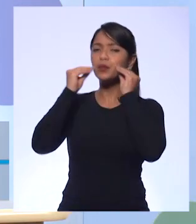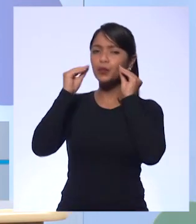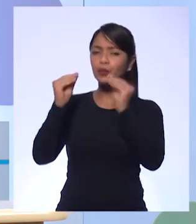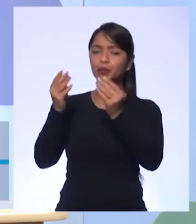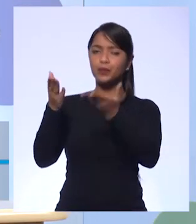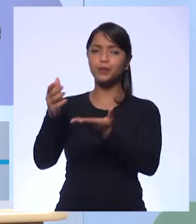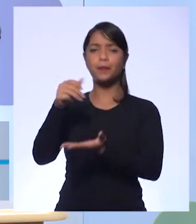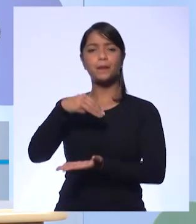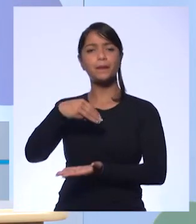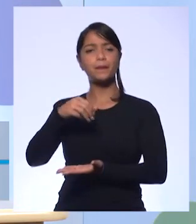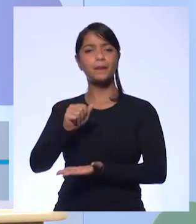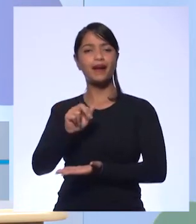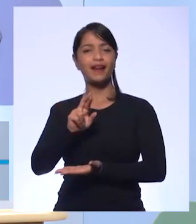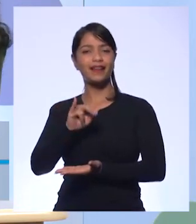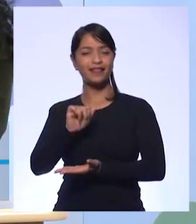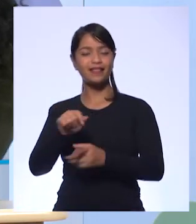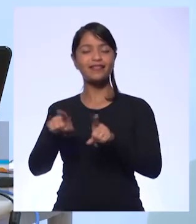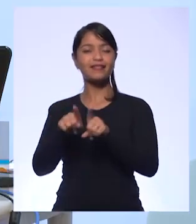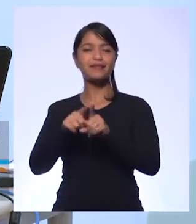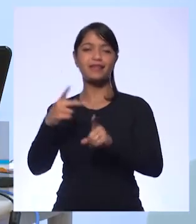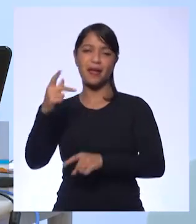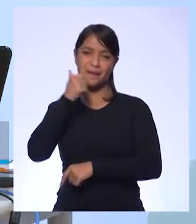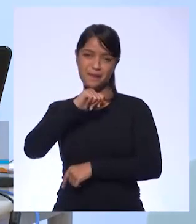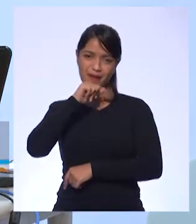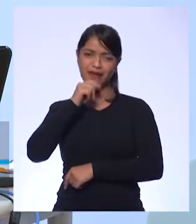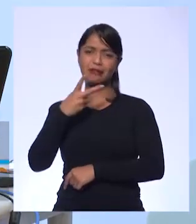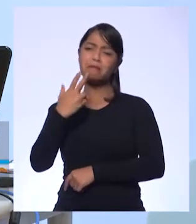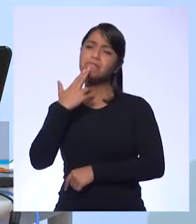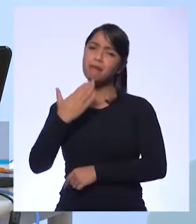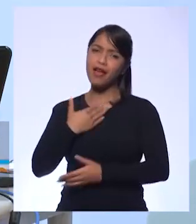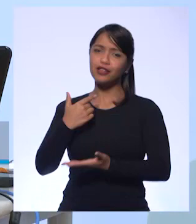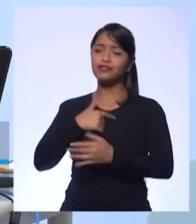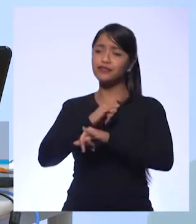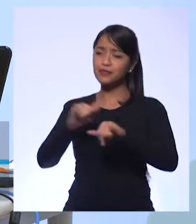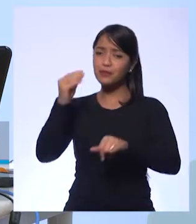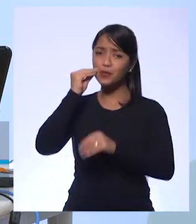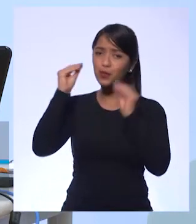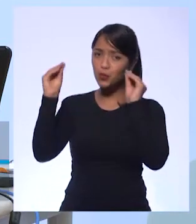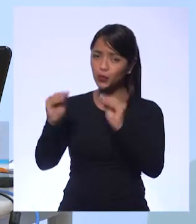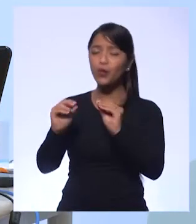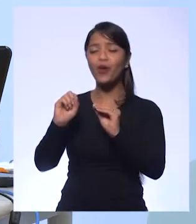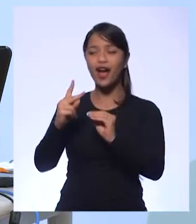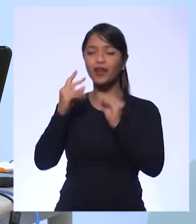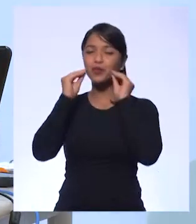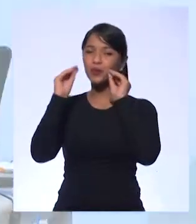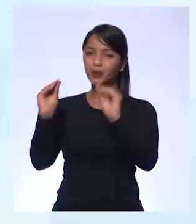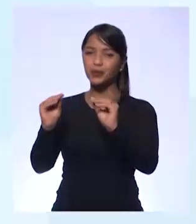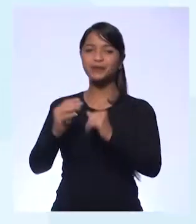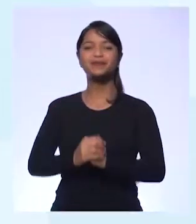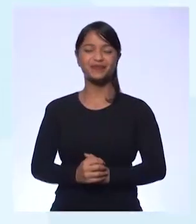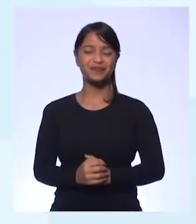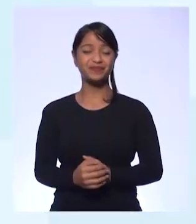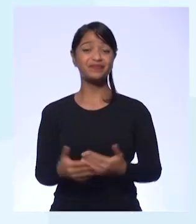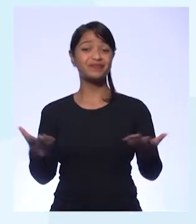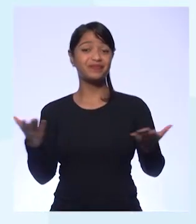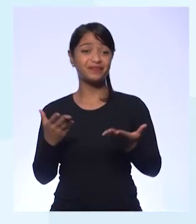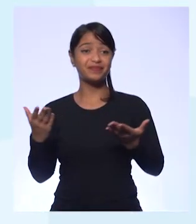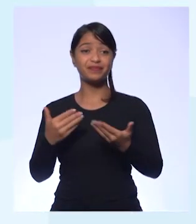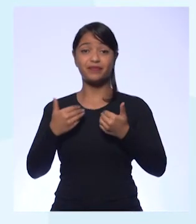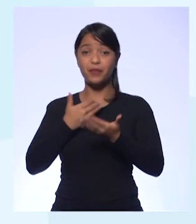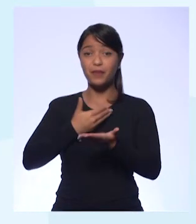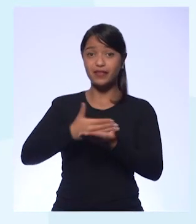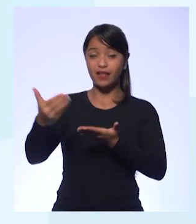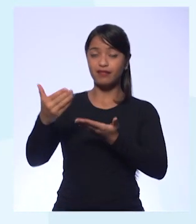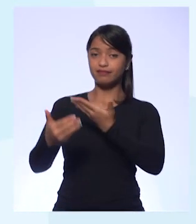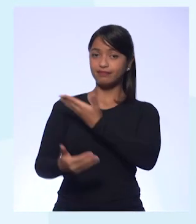que você me mandasse um beijo. Beijinho. Pronto, aí, ó, beijaço. Agora sim, pode colocar na tela a nossa interação e nossa sondagem aí para